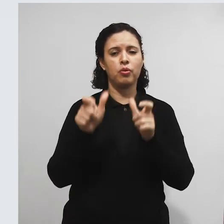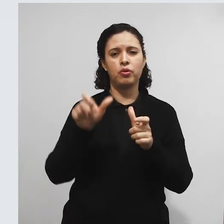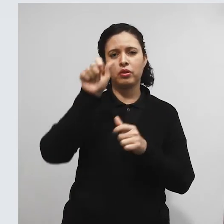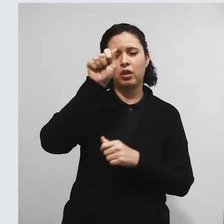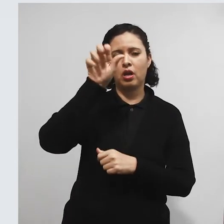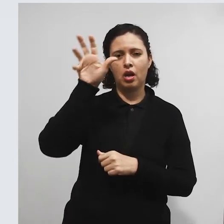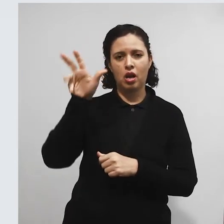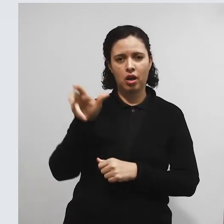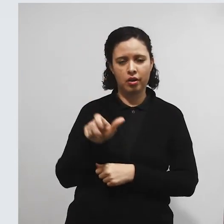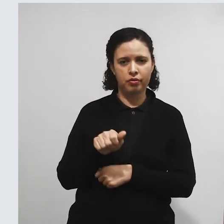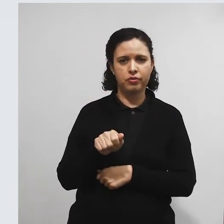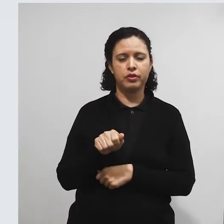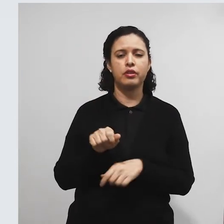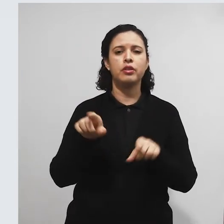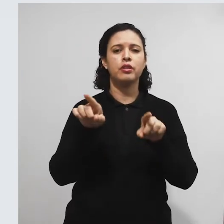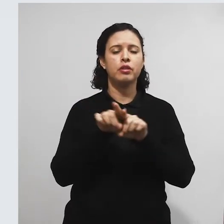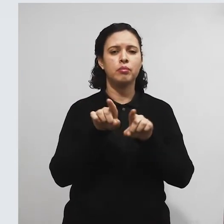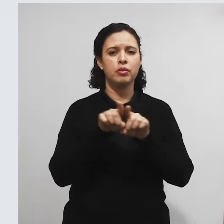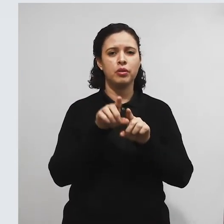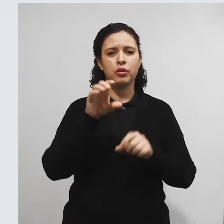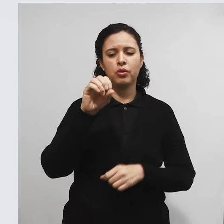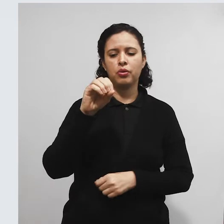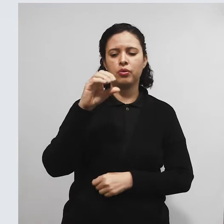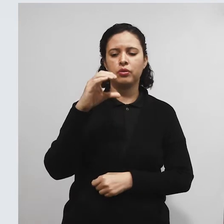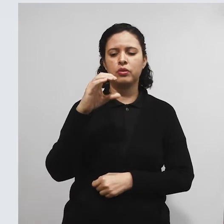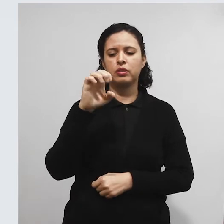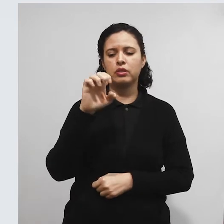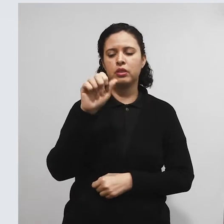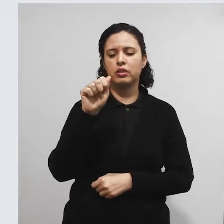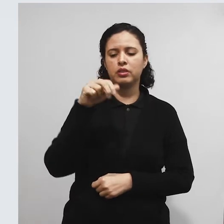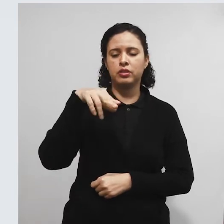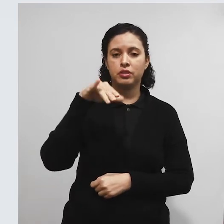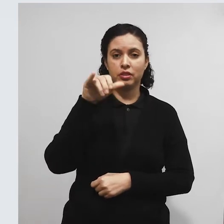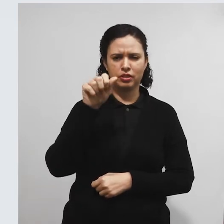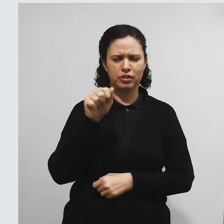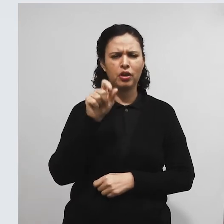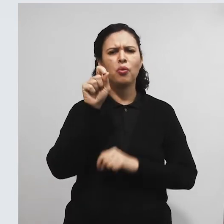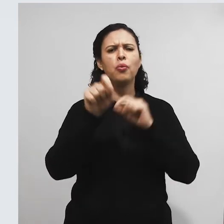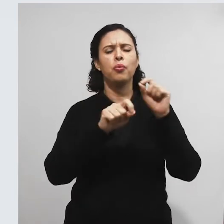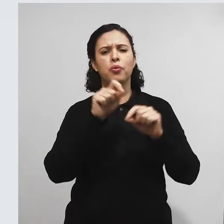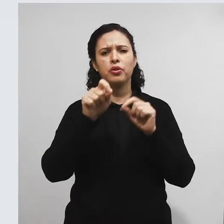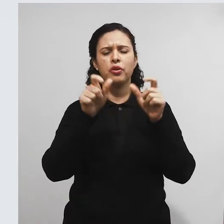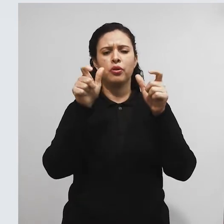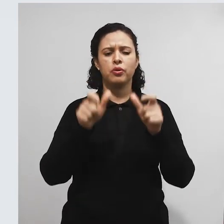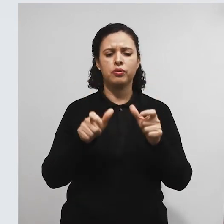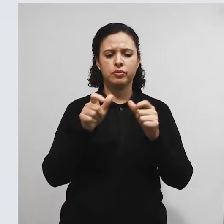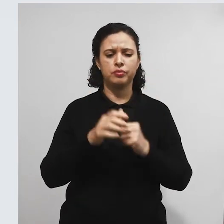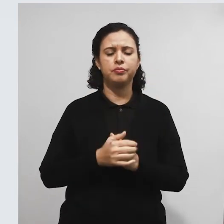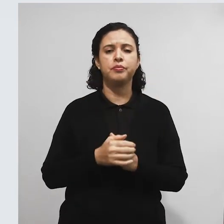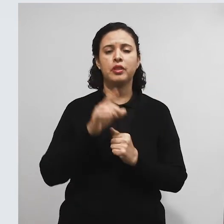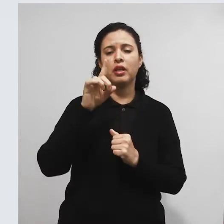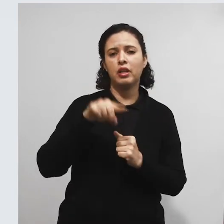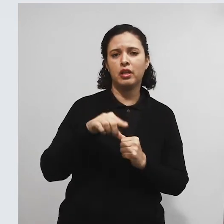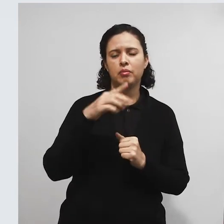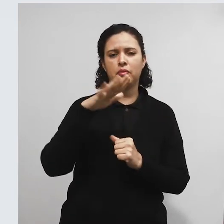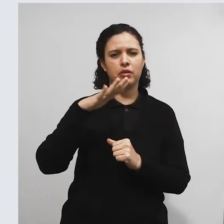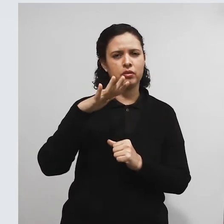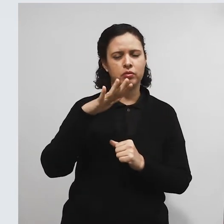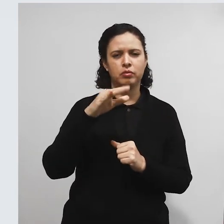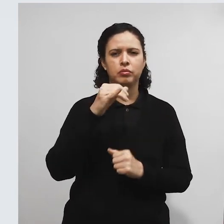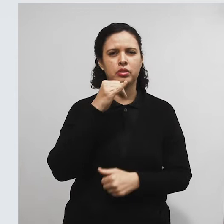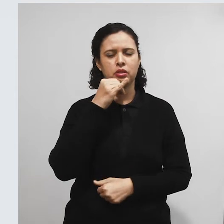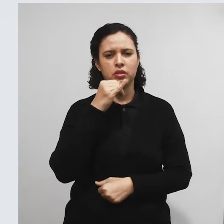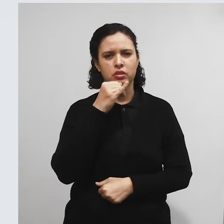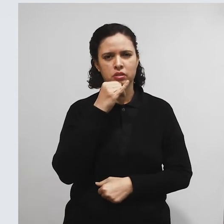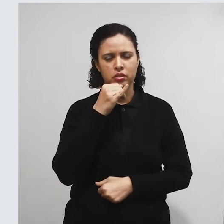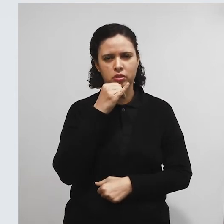na Oceania. Onde é a Oceania, professor? O que você está falando de Oceania de um modo geral? Ali tanto